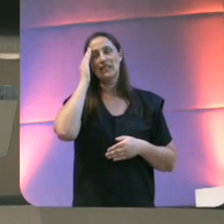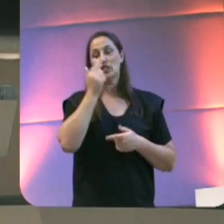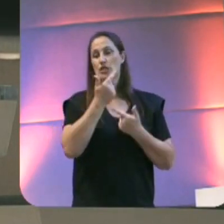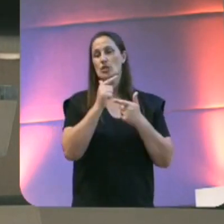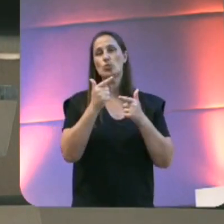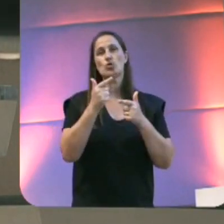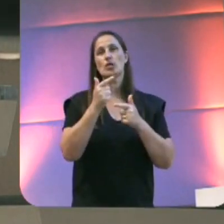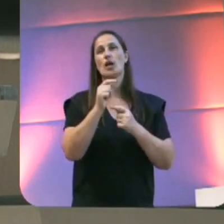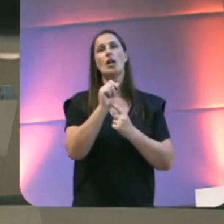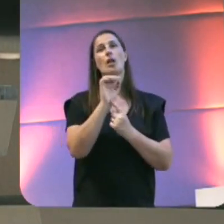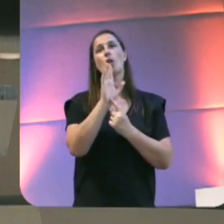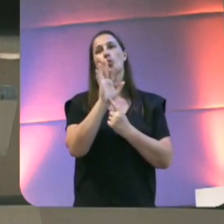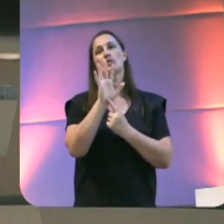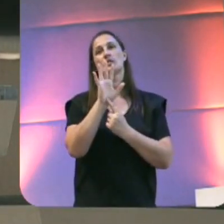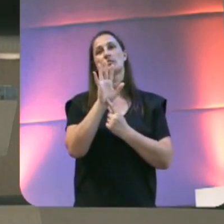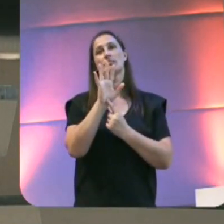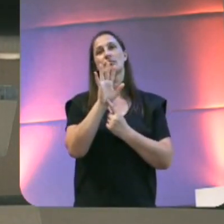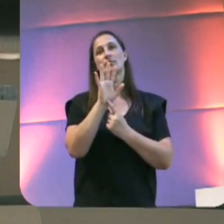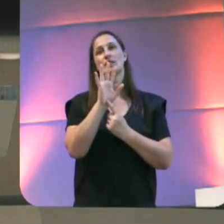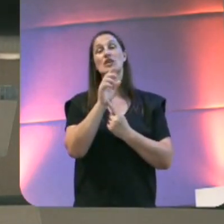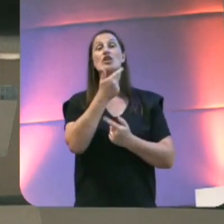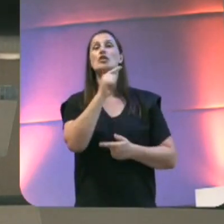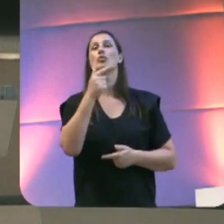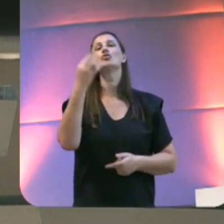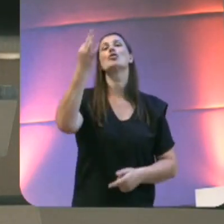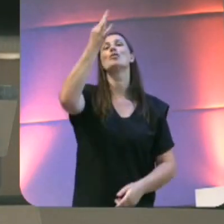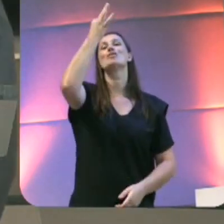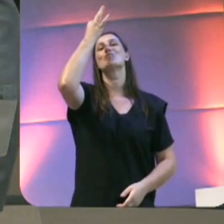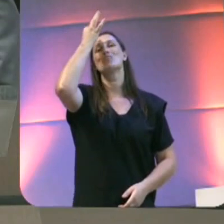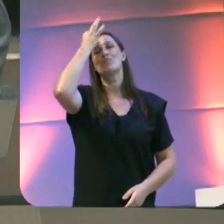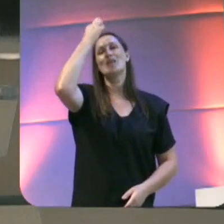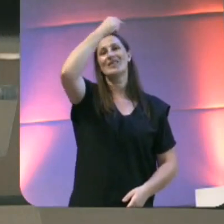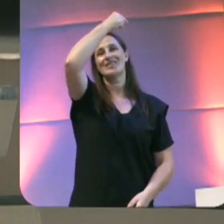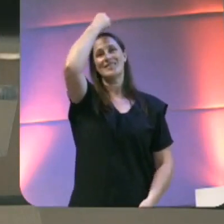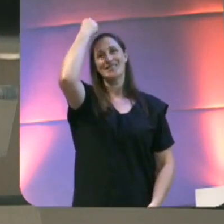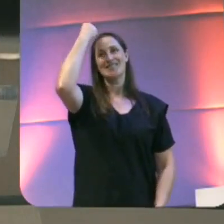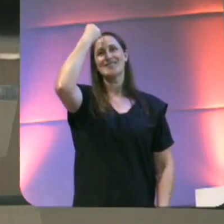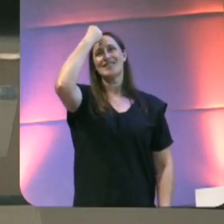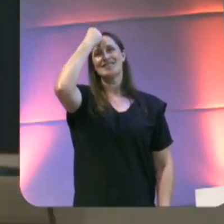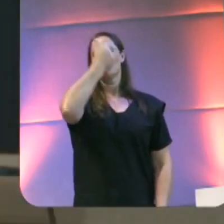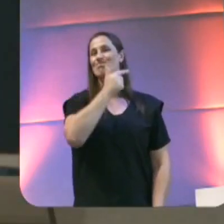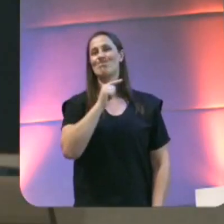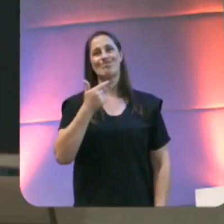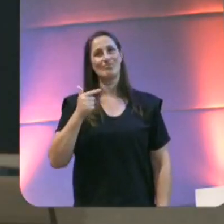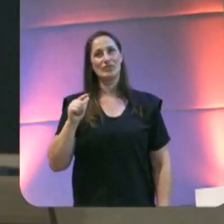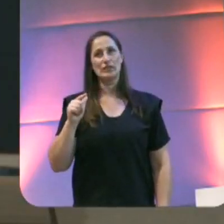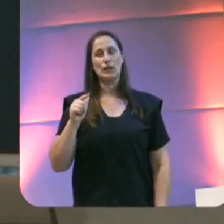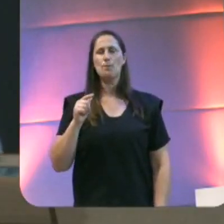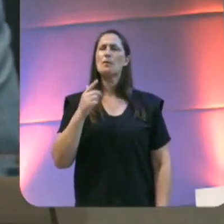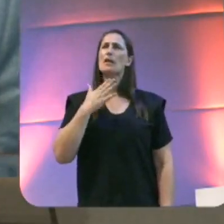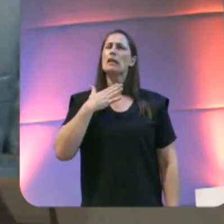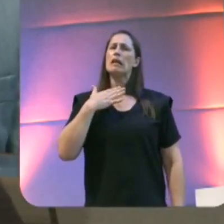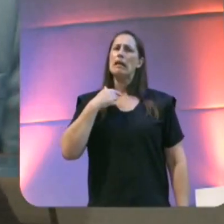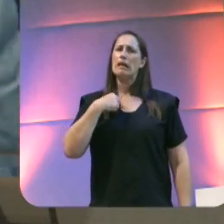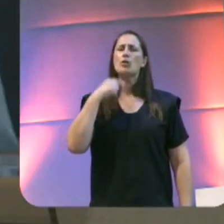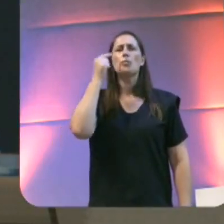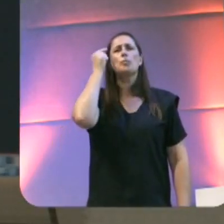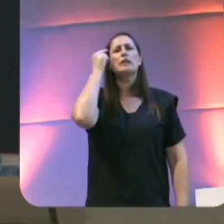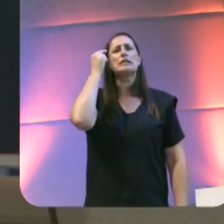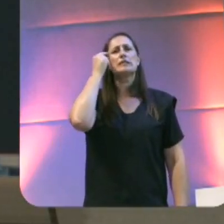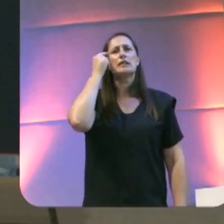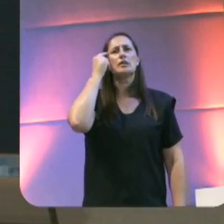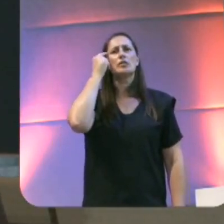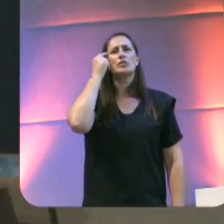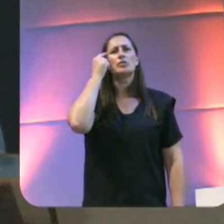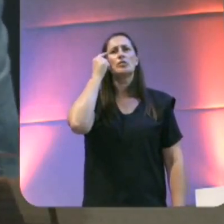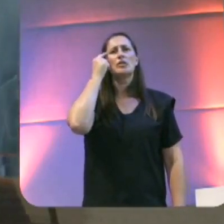do cortejo. E quando eu penso nisso, eu fico imaginando que o Senhor me chamou e chamou você